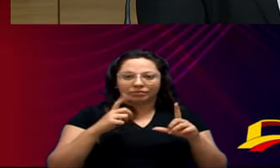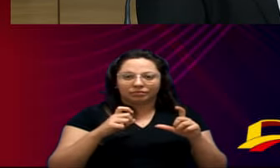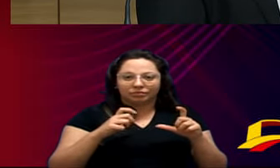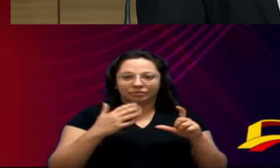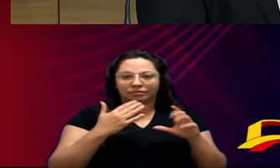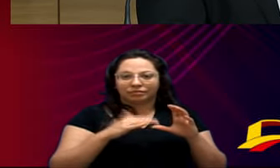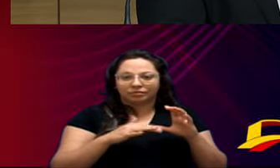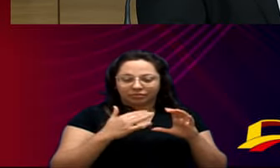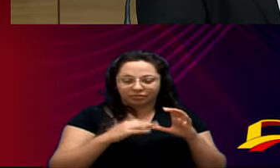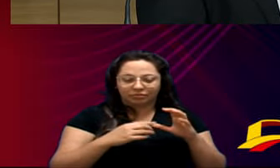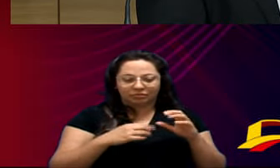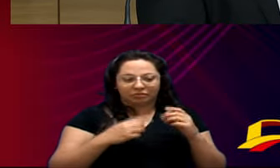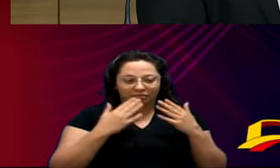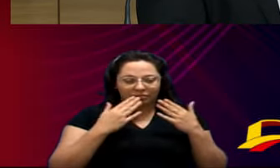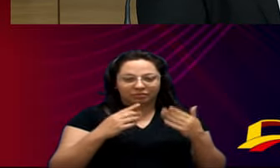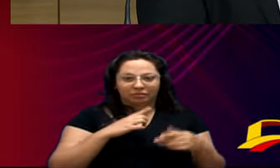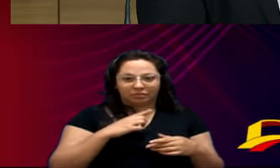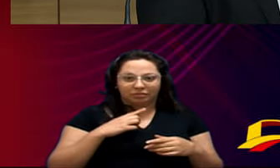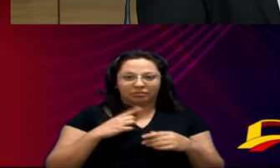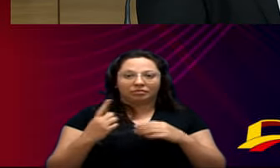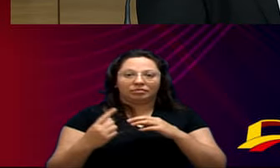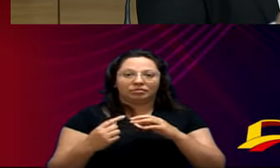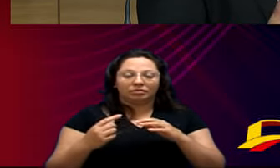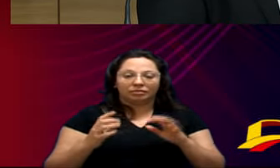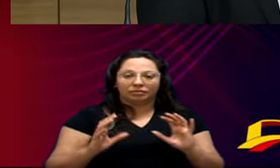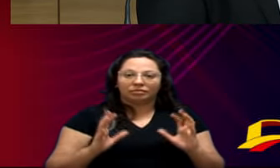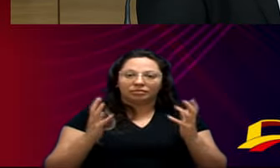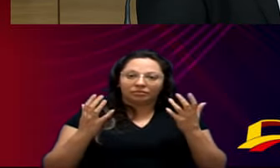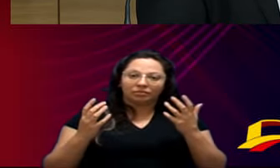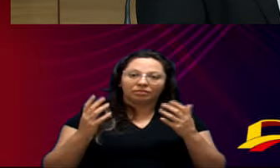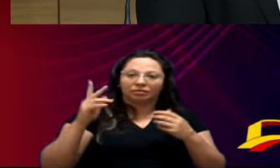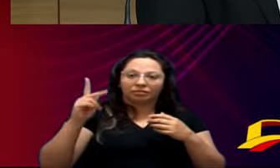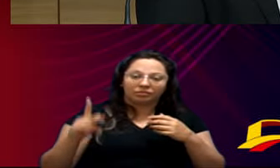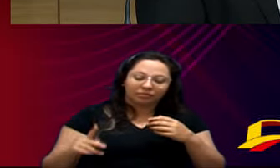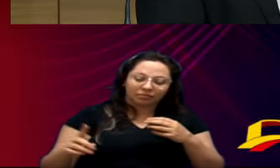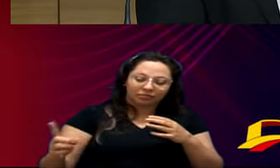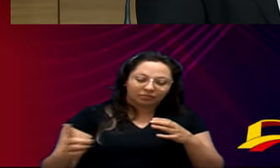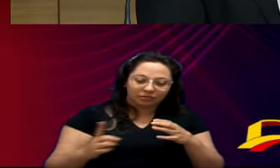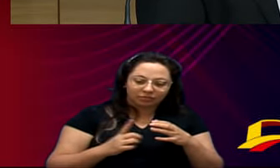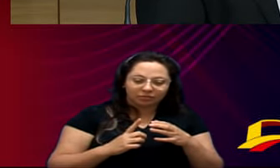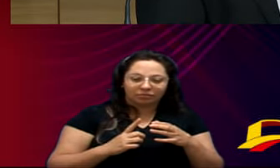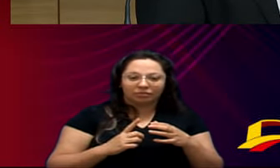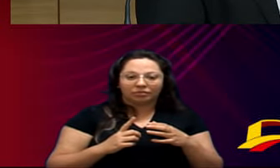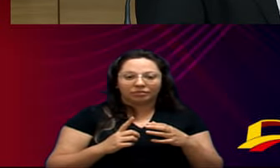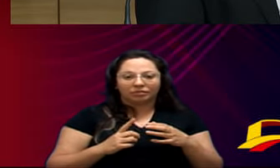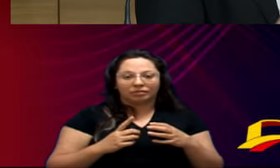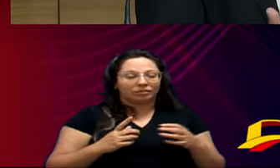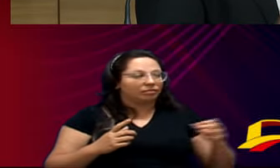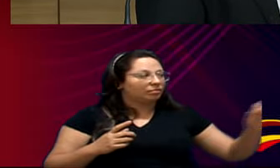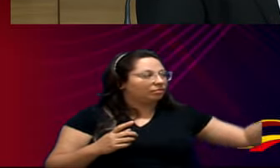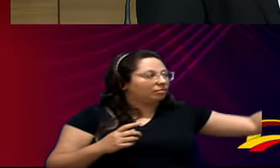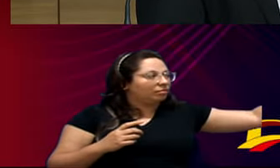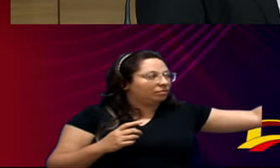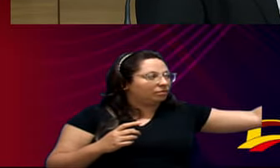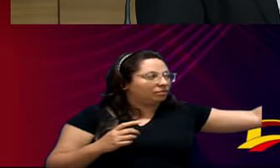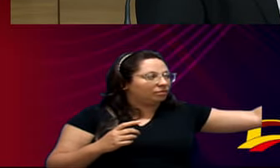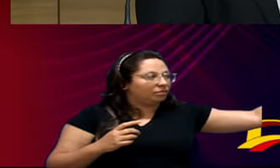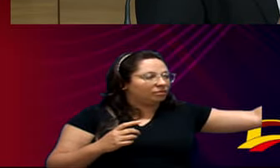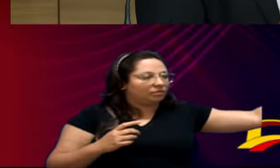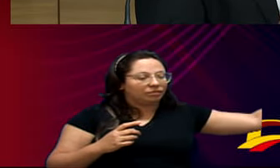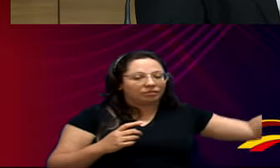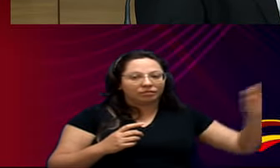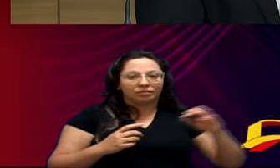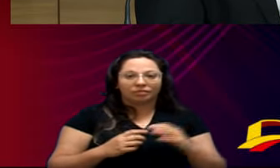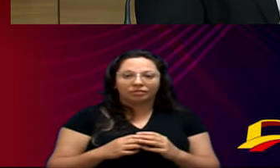Munhóz e se houver uma informação ali que o indivíduo vai criar uma situação lá grave seis sete viatura Sim